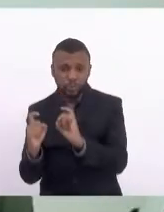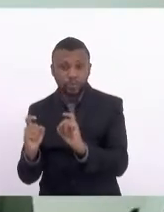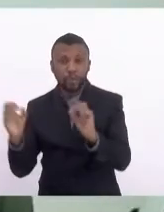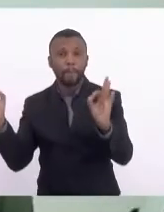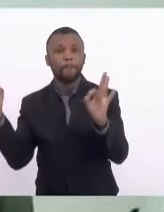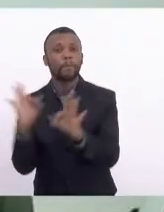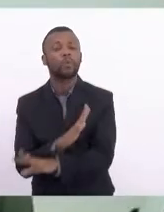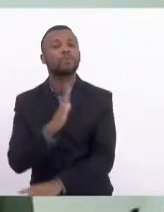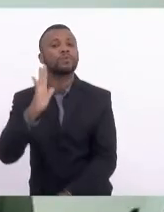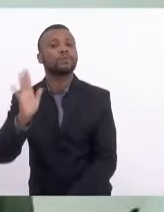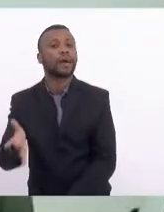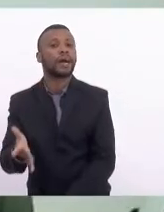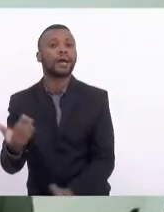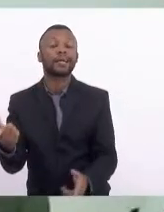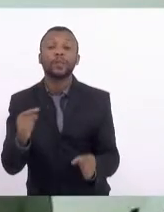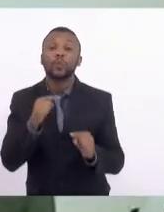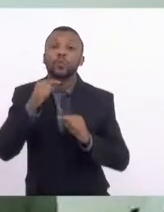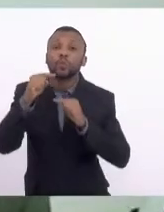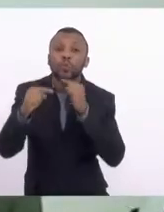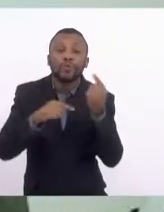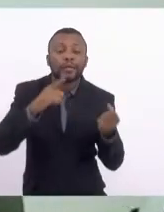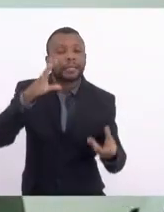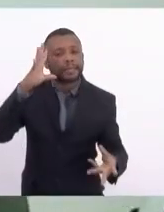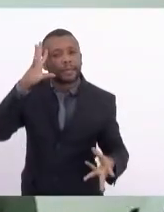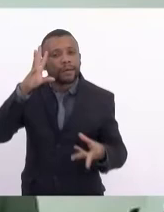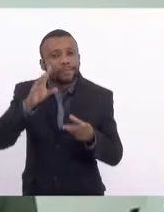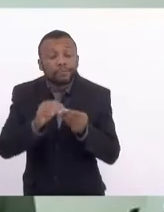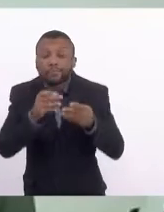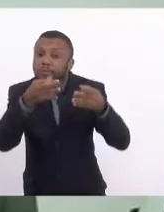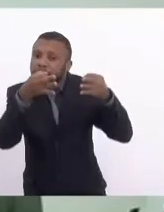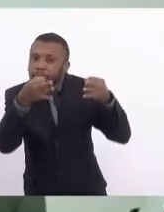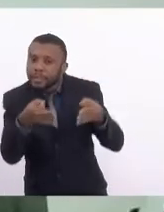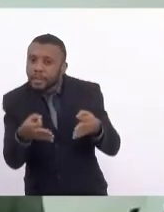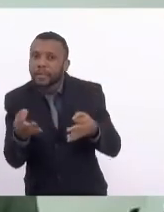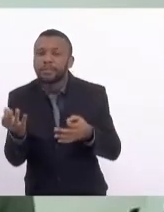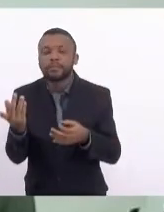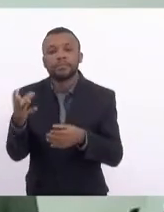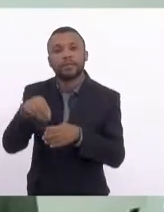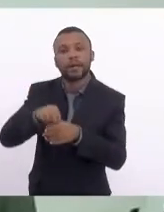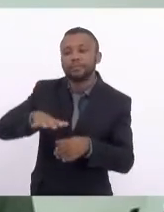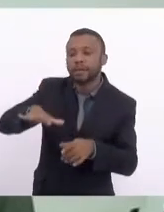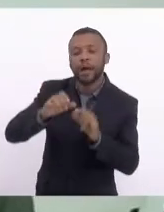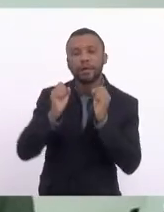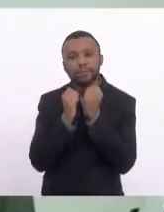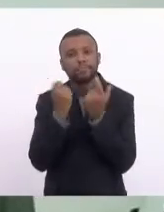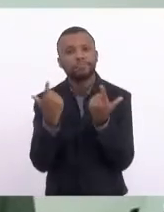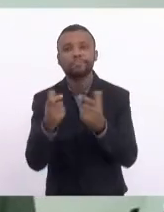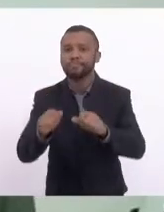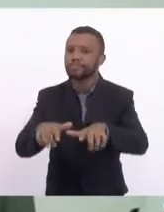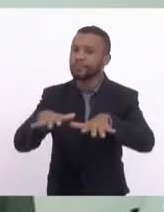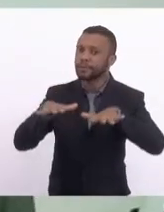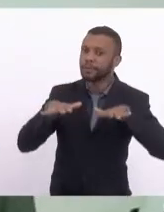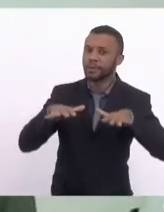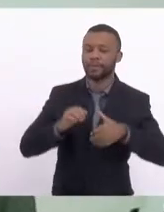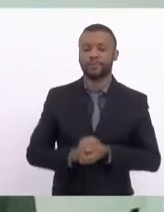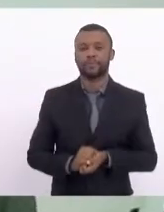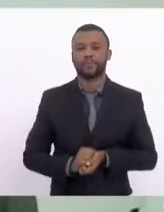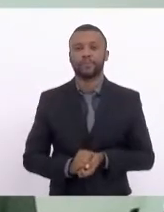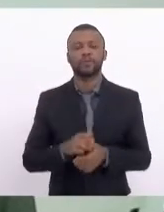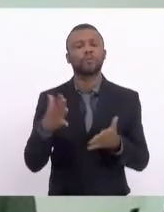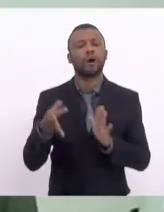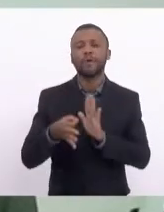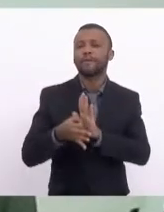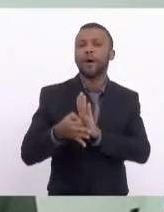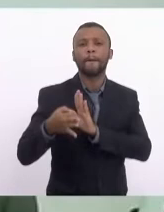dúvida da interpretação correta do Parlamento Fluminense. Qual foi?